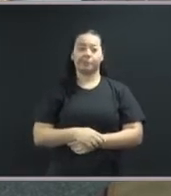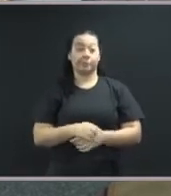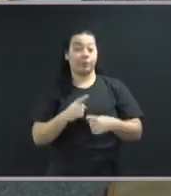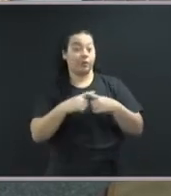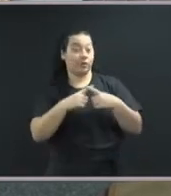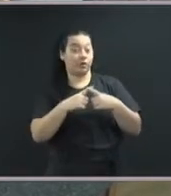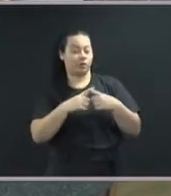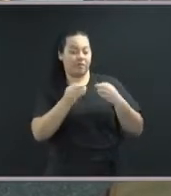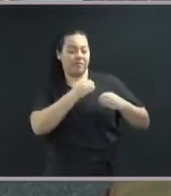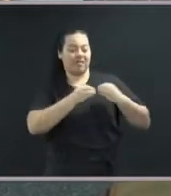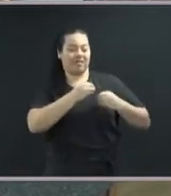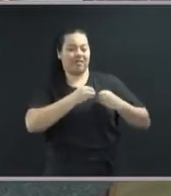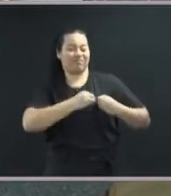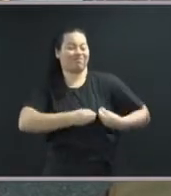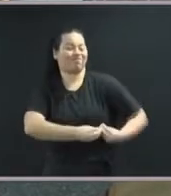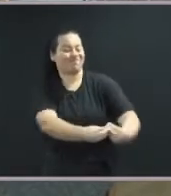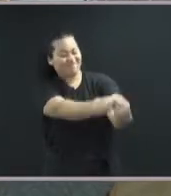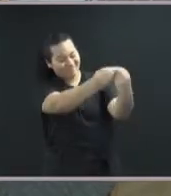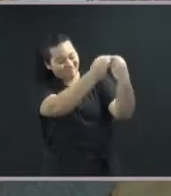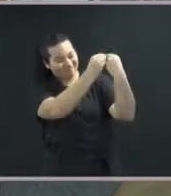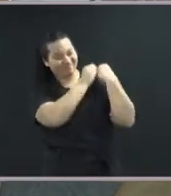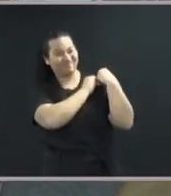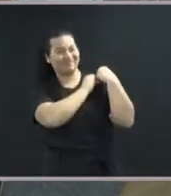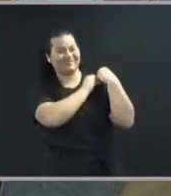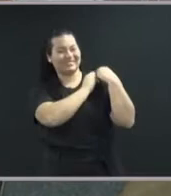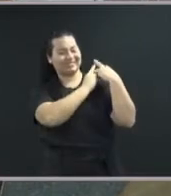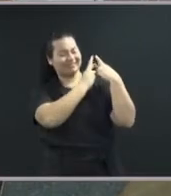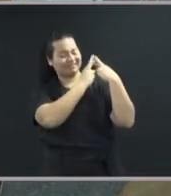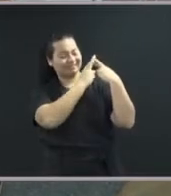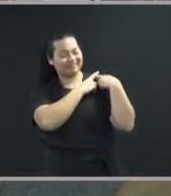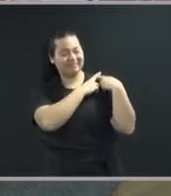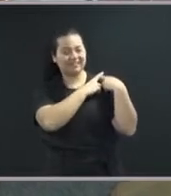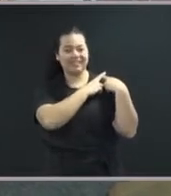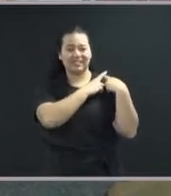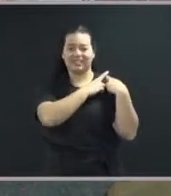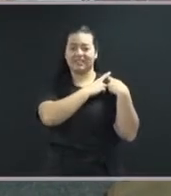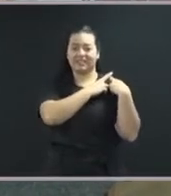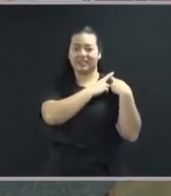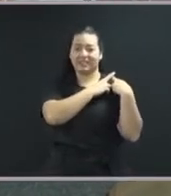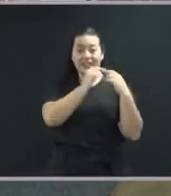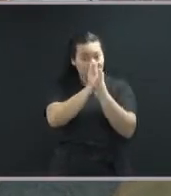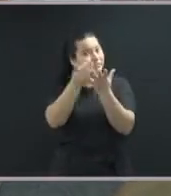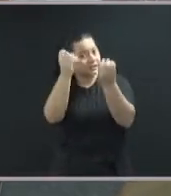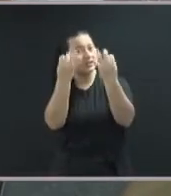Jesus. E ele diz assim: Senhor, por que me abandonou aqui?